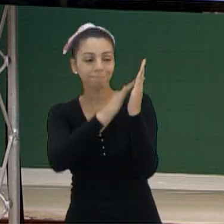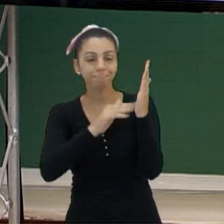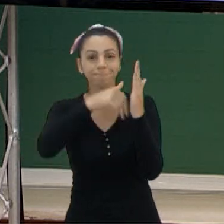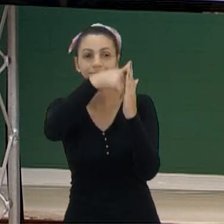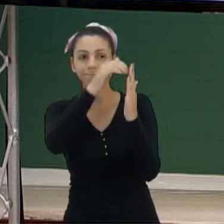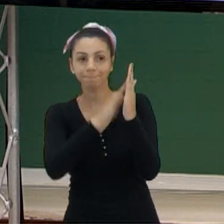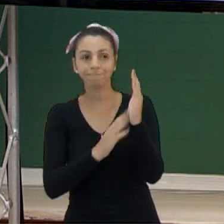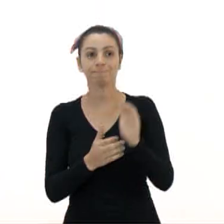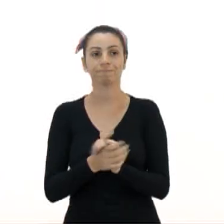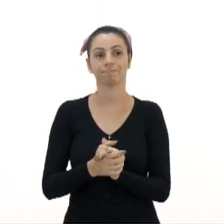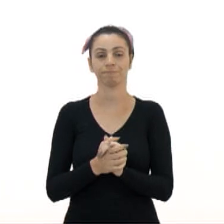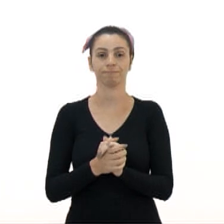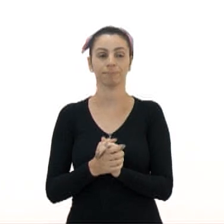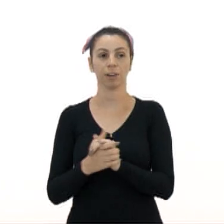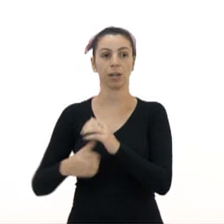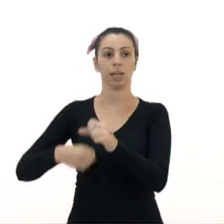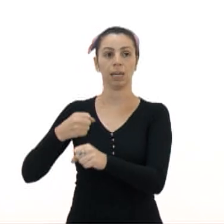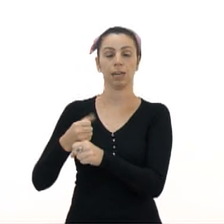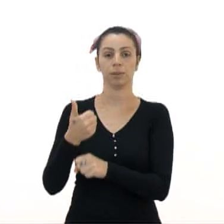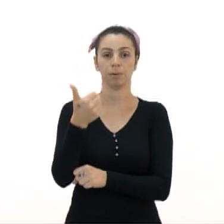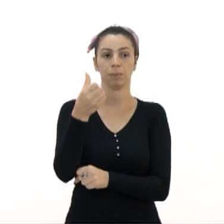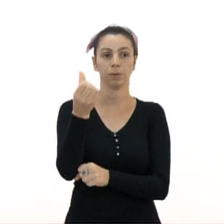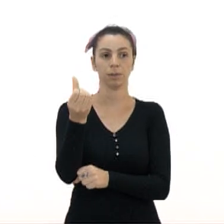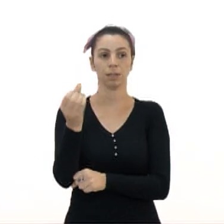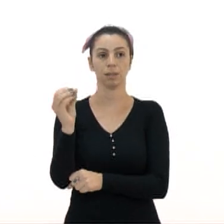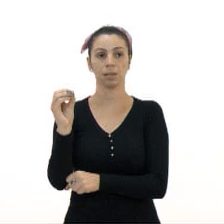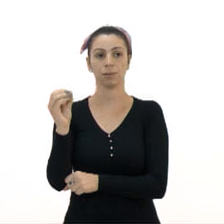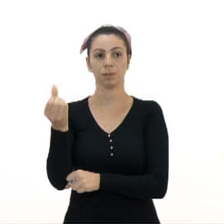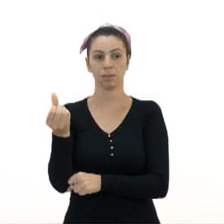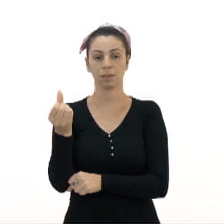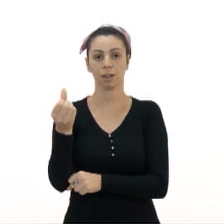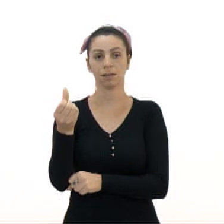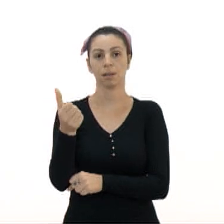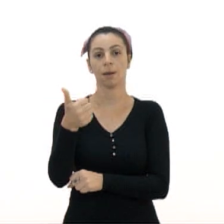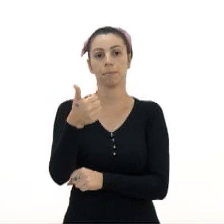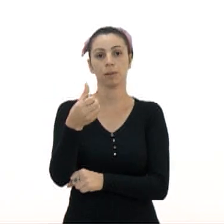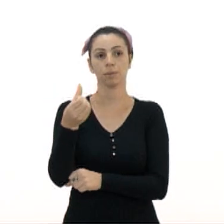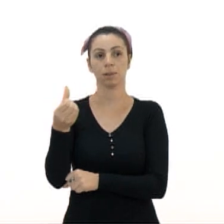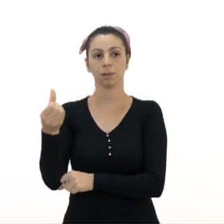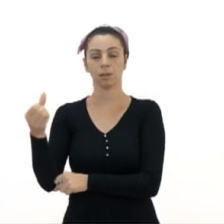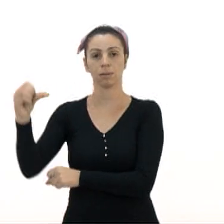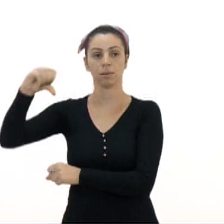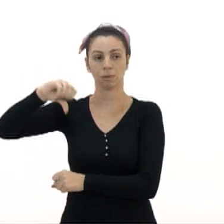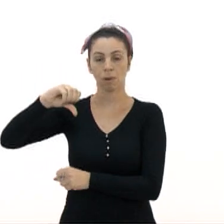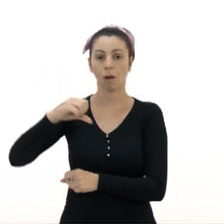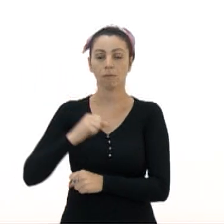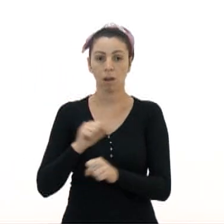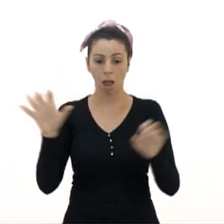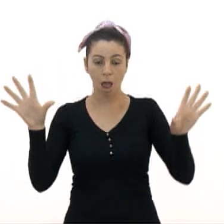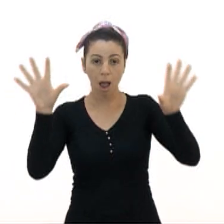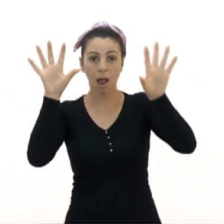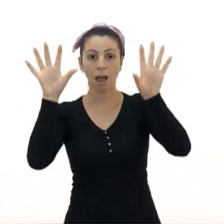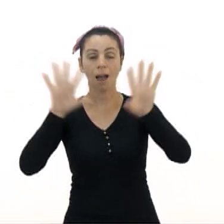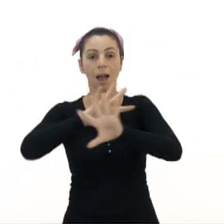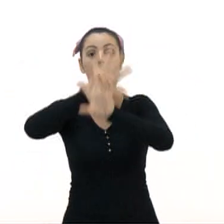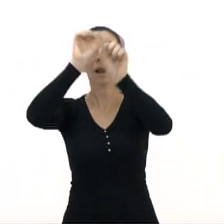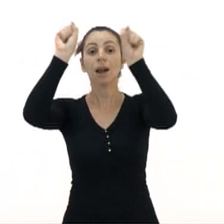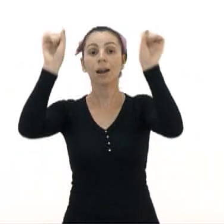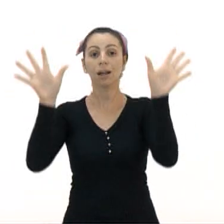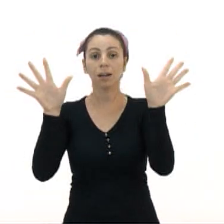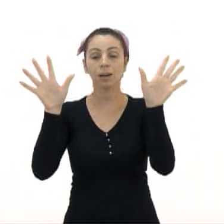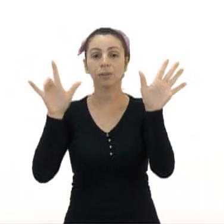a 1669, a atenção de suas obras são a gradação da claridade, os meios tons, já um